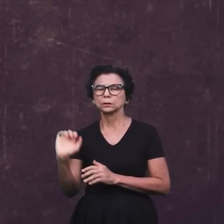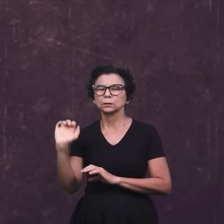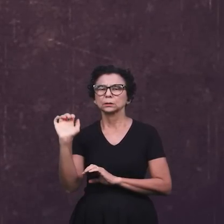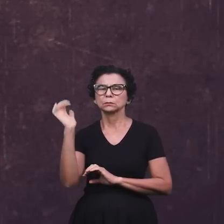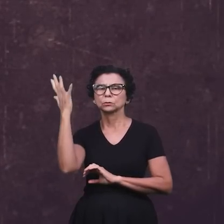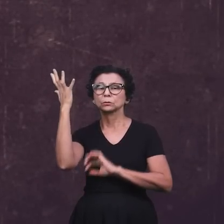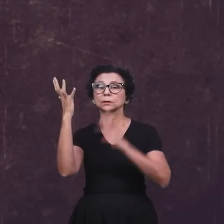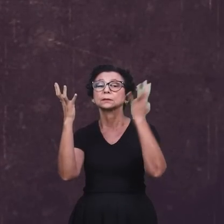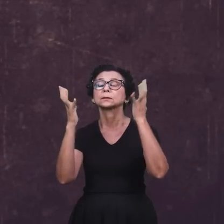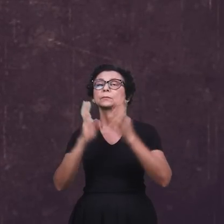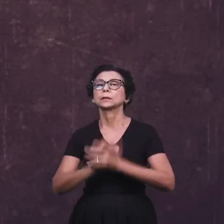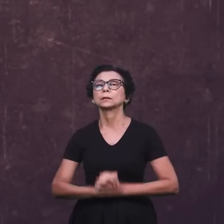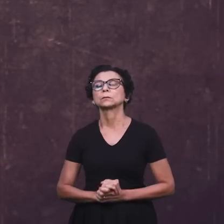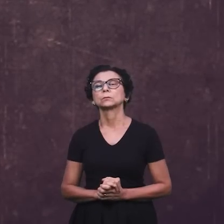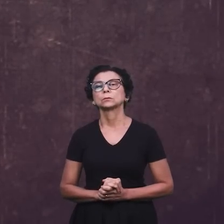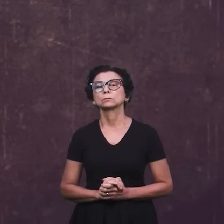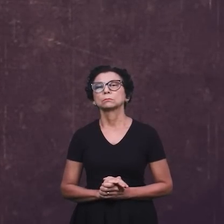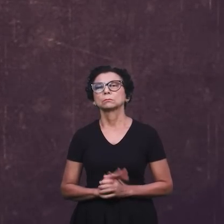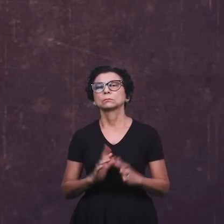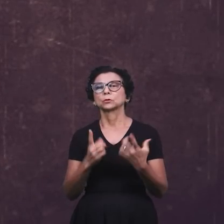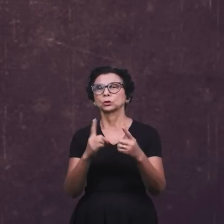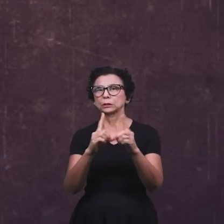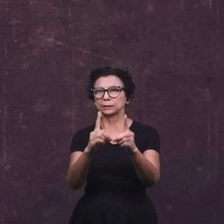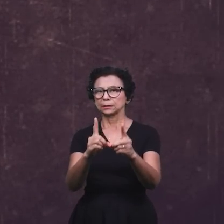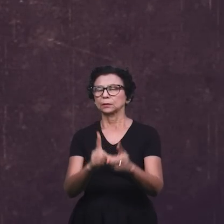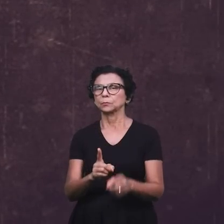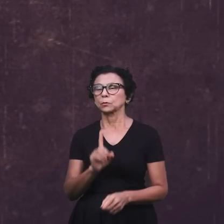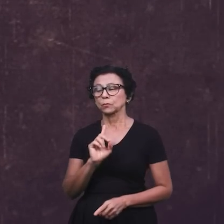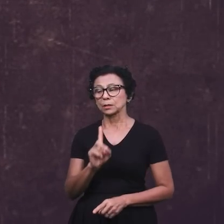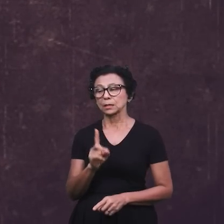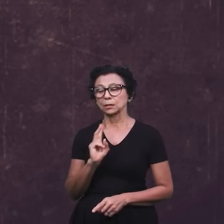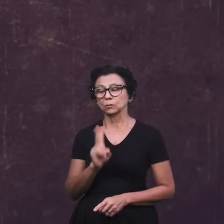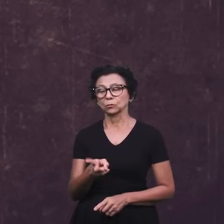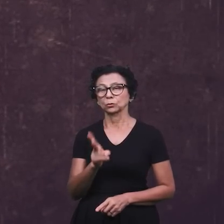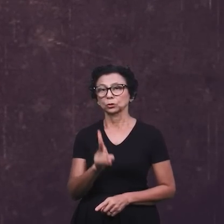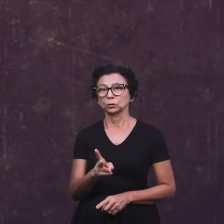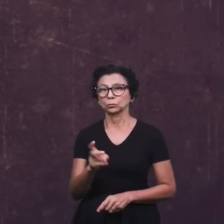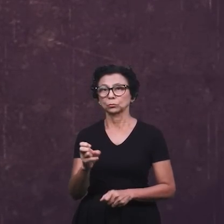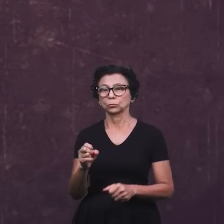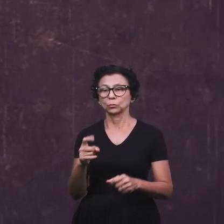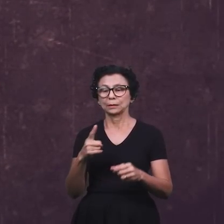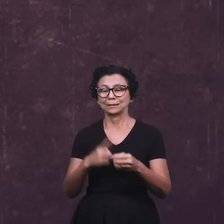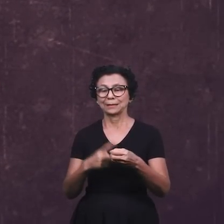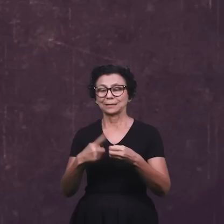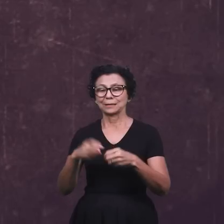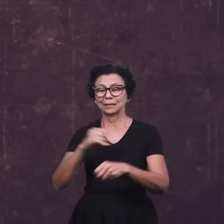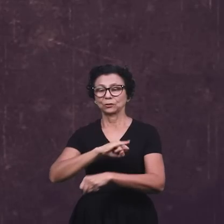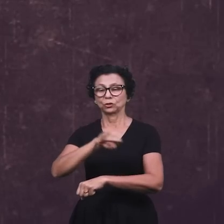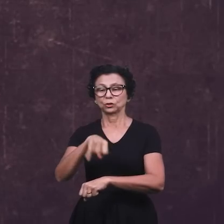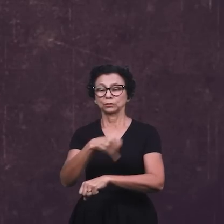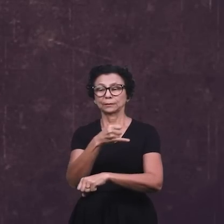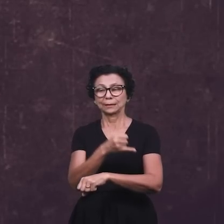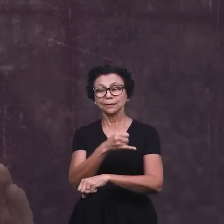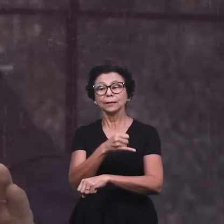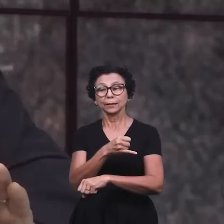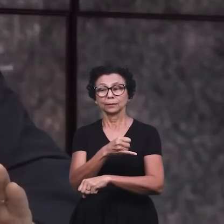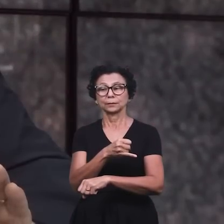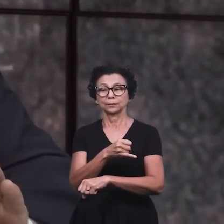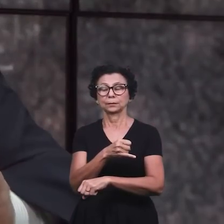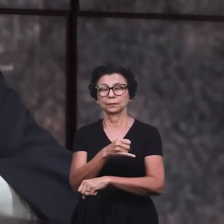permanecei na cidade de Jerusalém, até que do alto sejais revestidos de poder. E ali